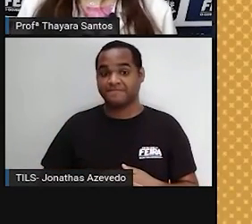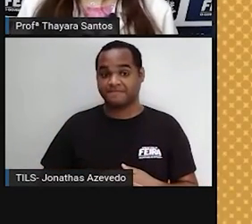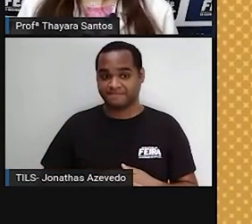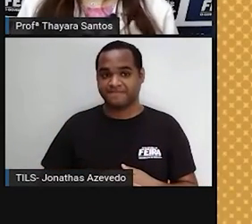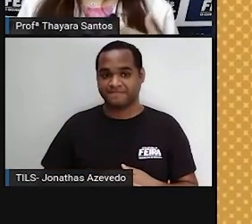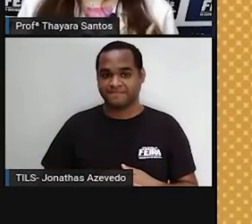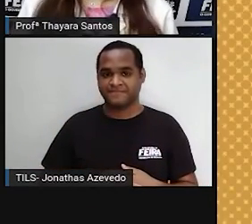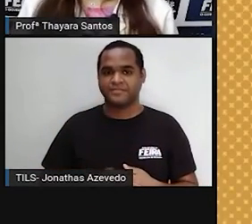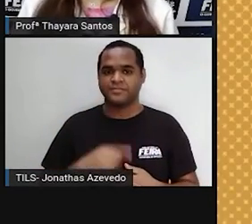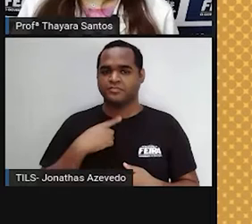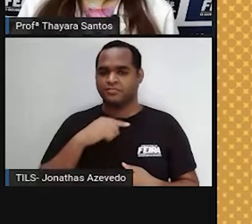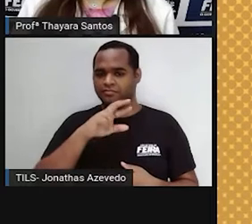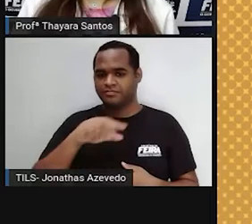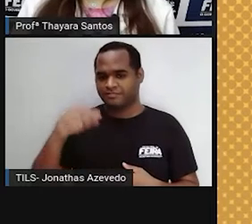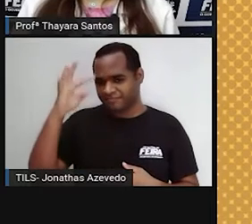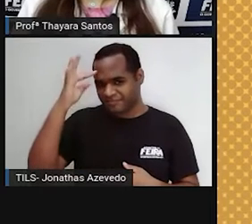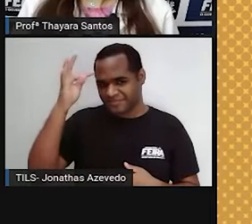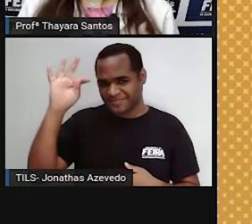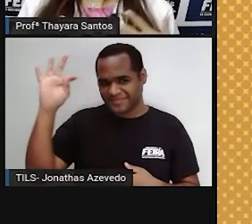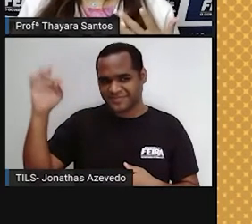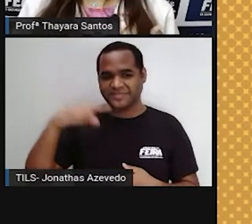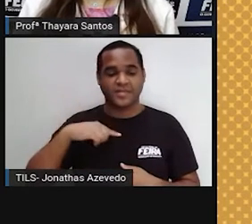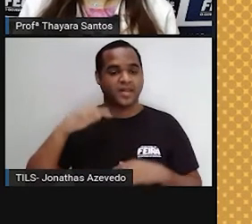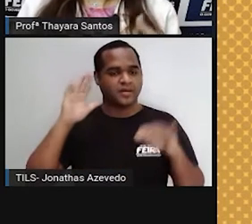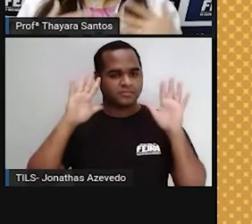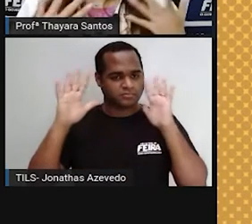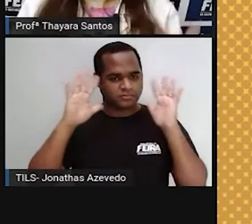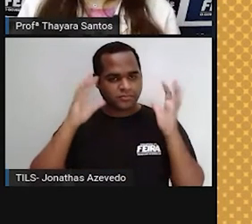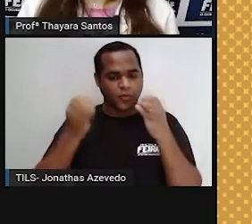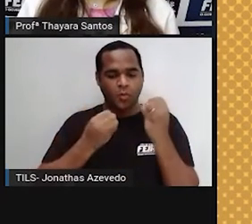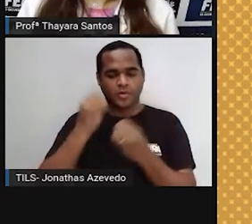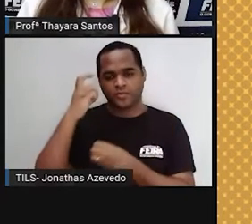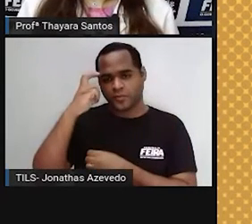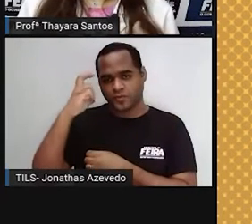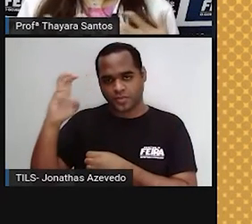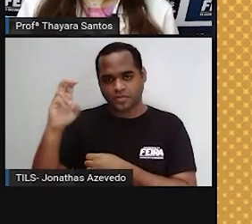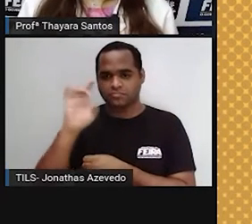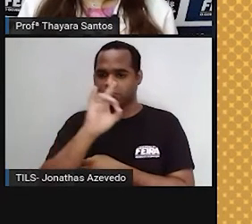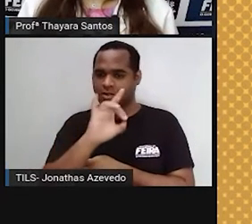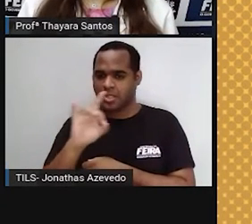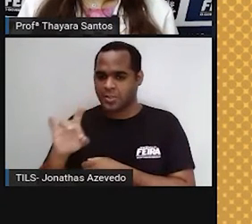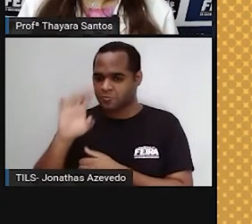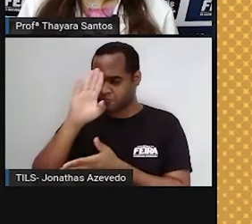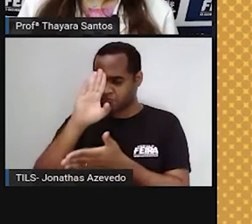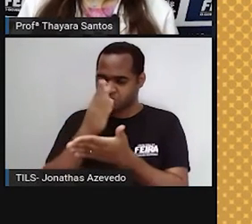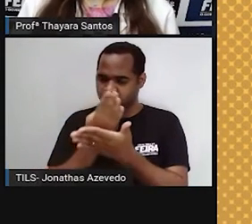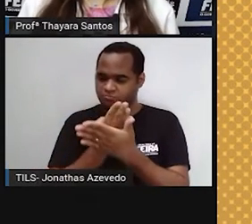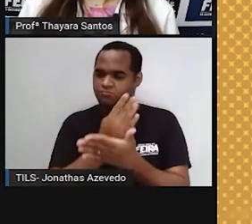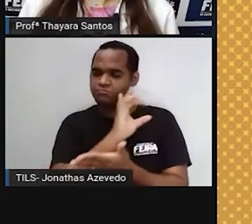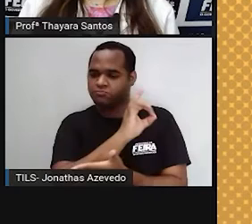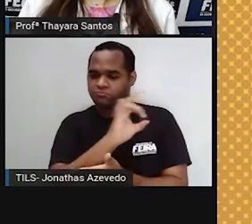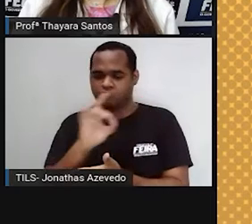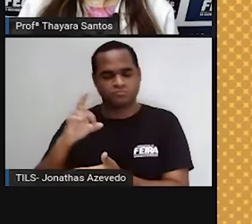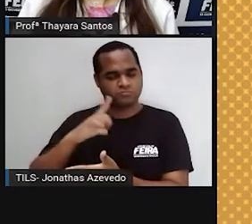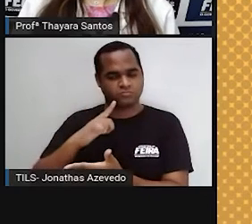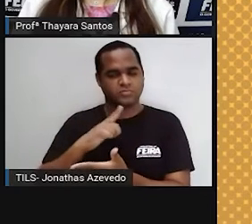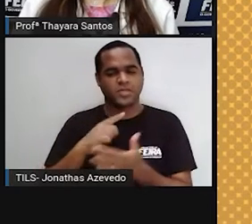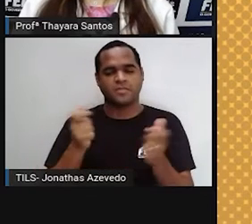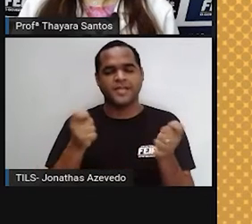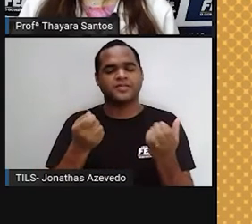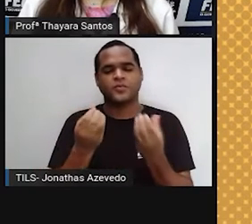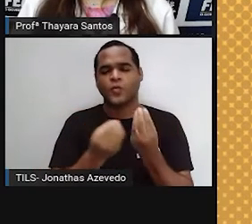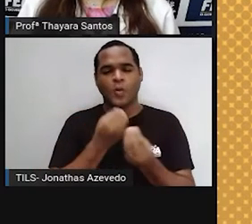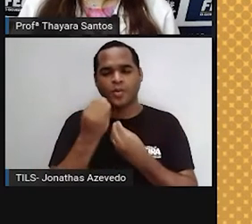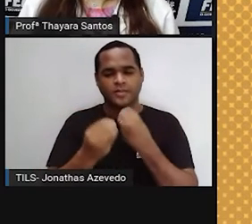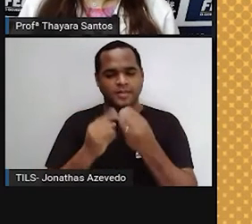Então, existem várias teorias para explicar isso, depende também muito da cultura de cada um, das crenças de cada um, mas a teoria